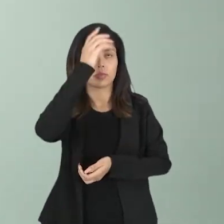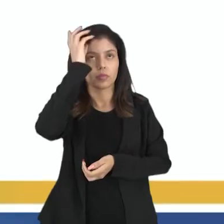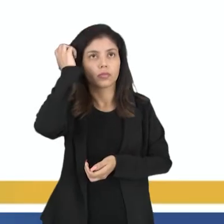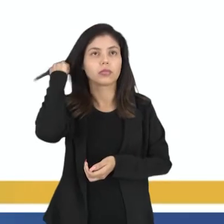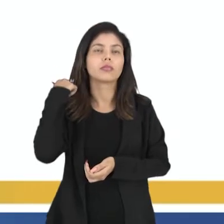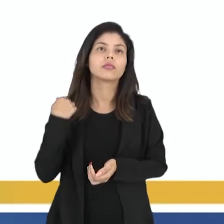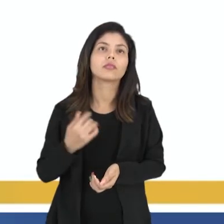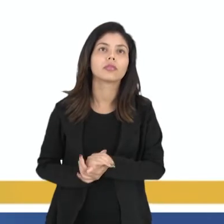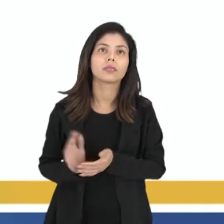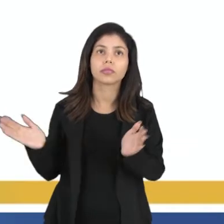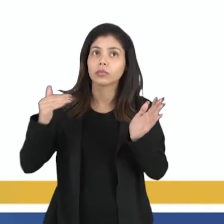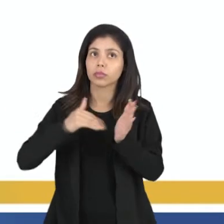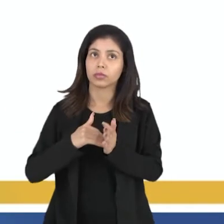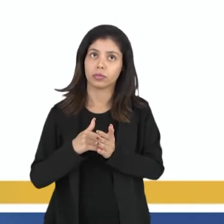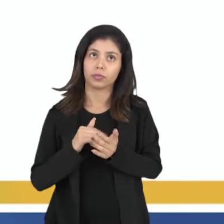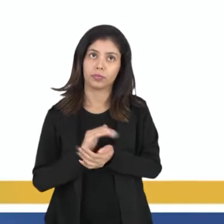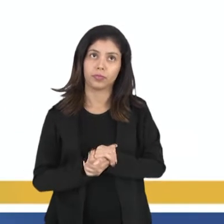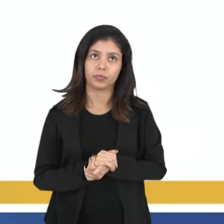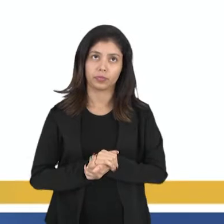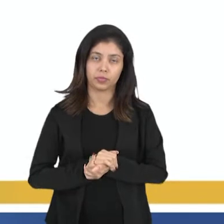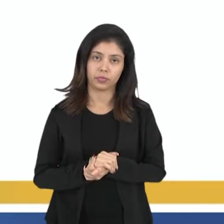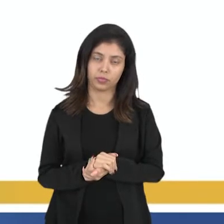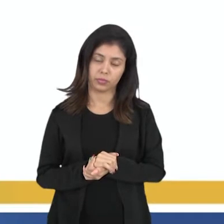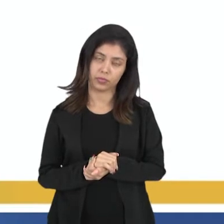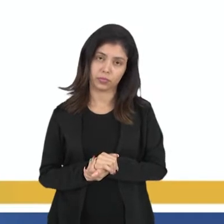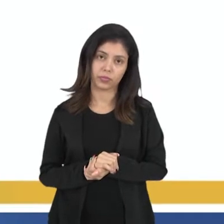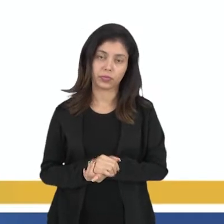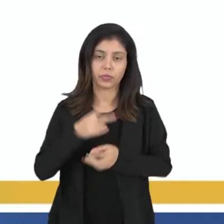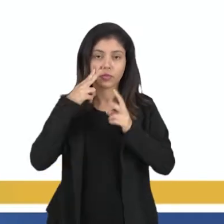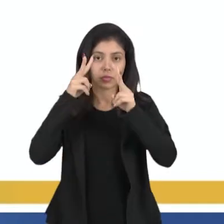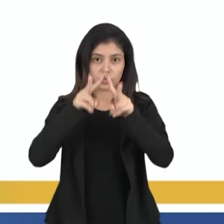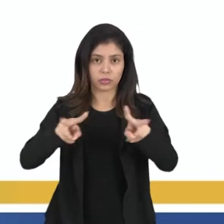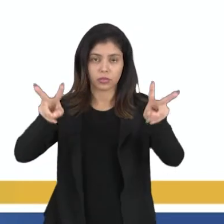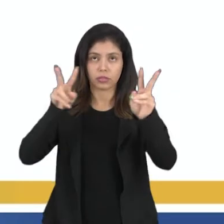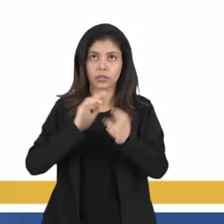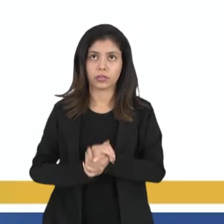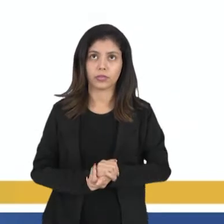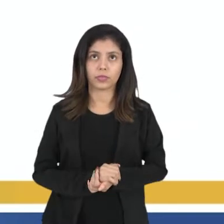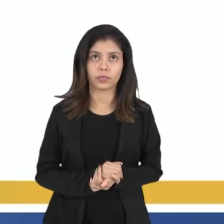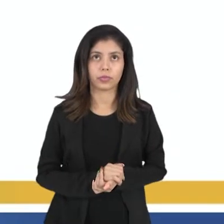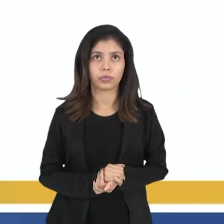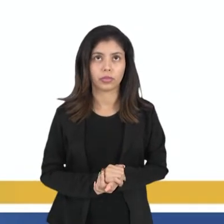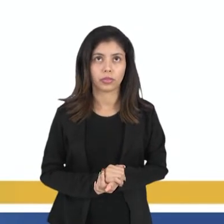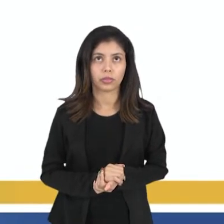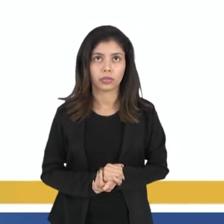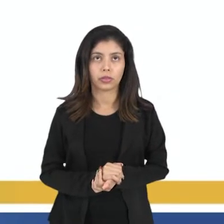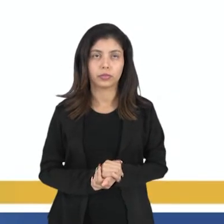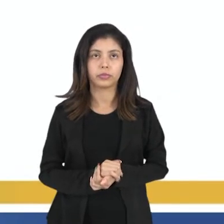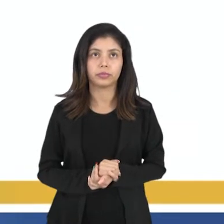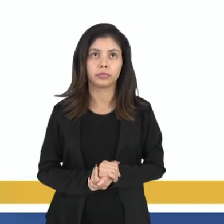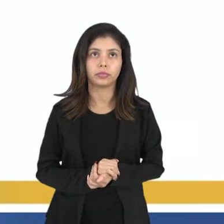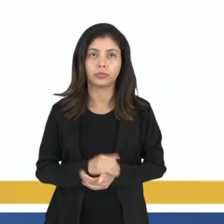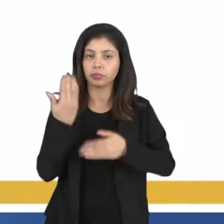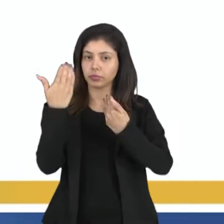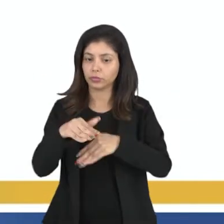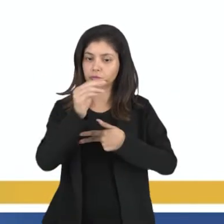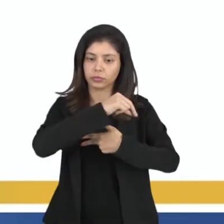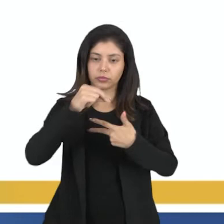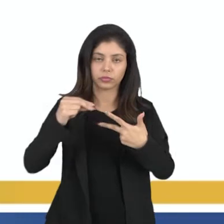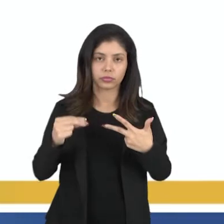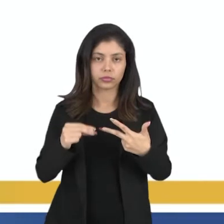Questão 2 aí. Então, você está visualizando aí uma questão da prova do Enem